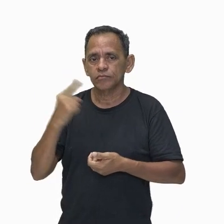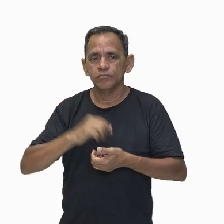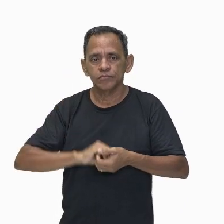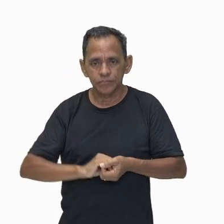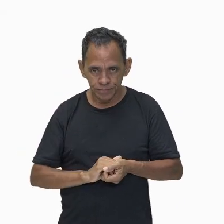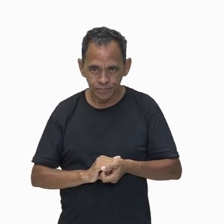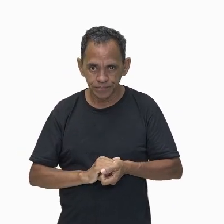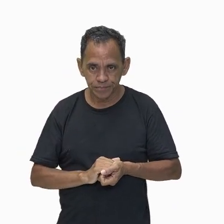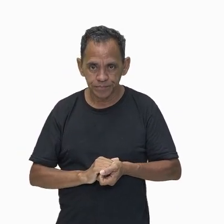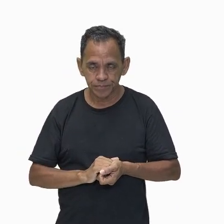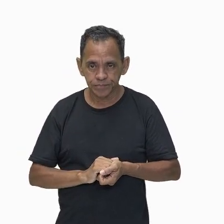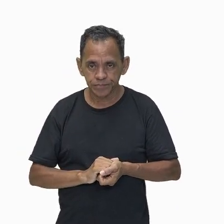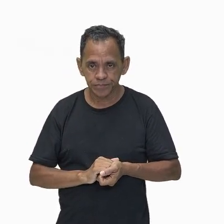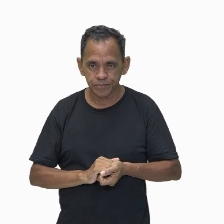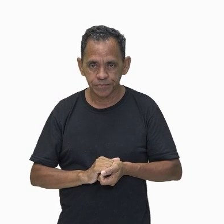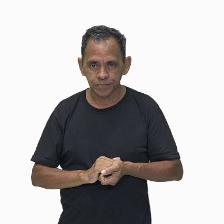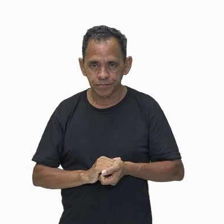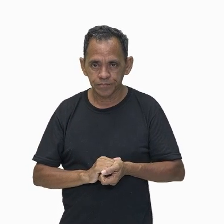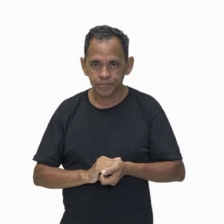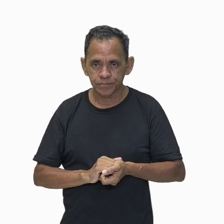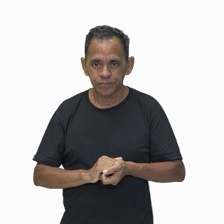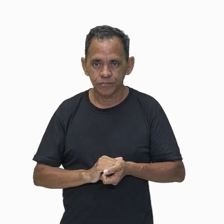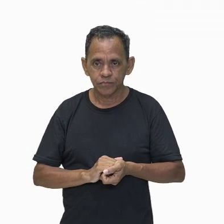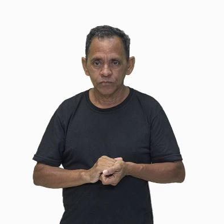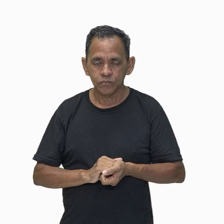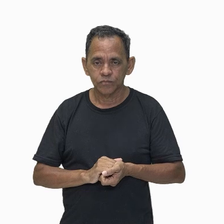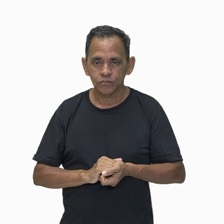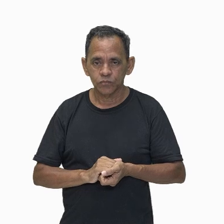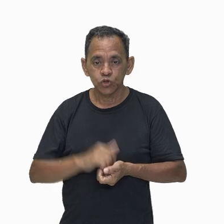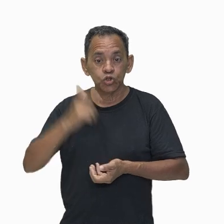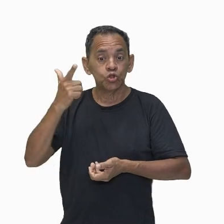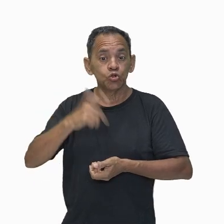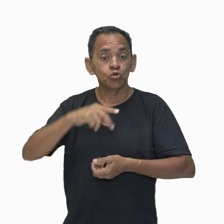ó. Eu vou ler de novo para ti, dá só uma olhada.